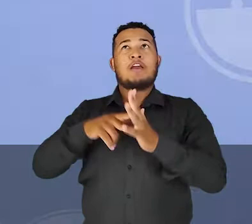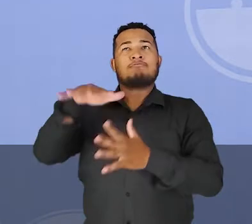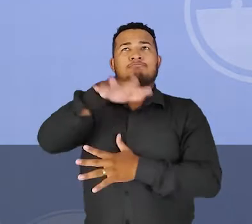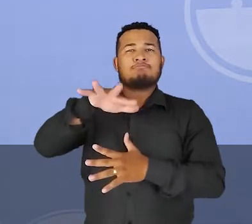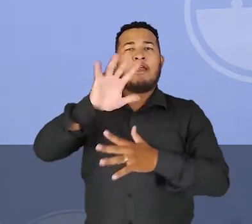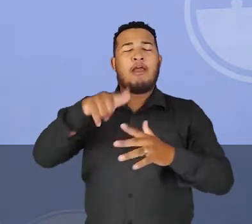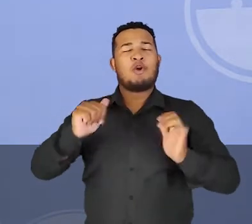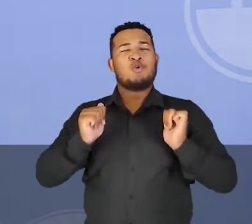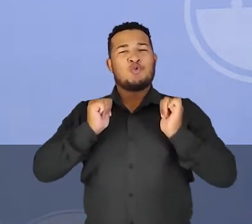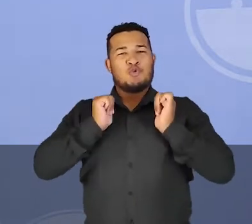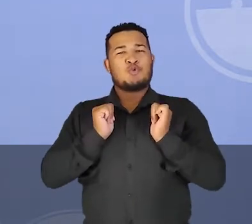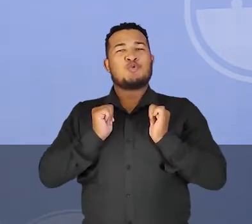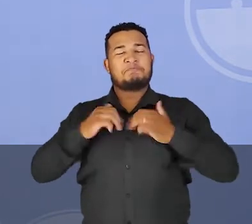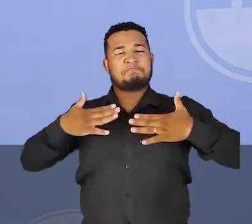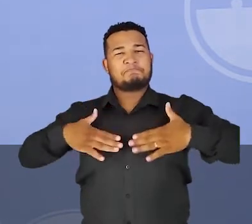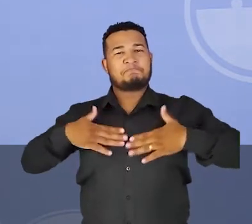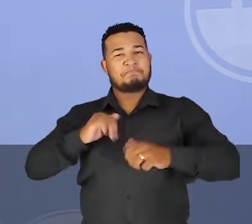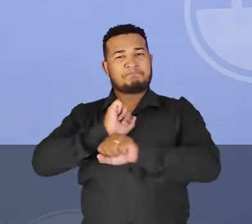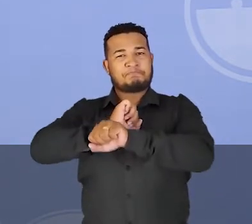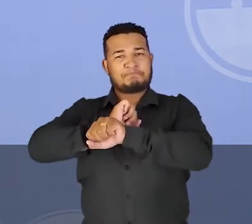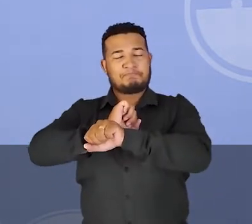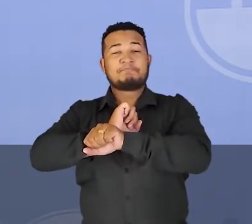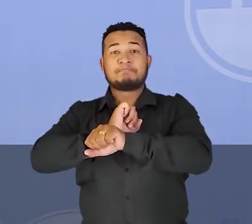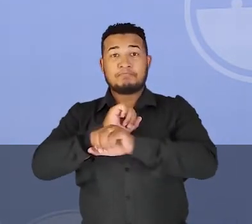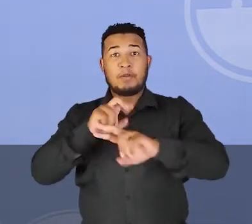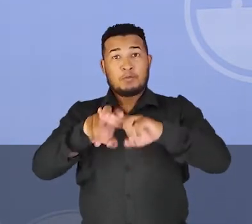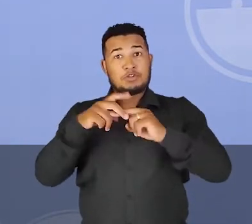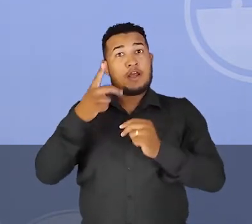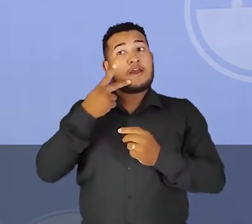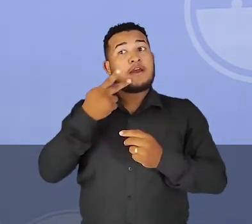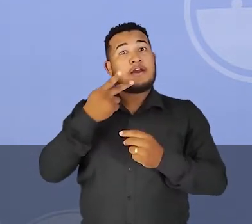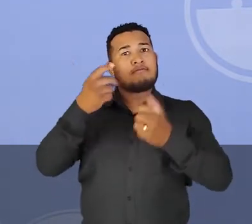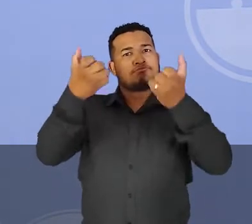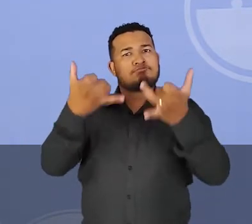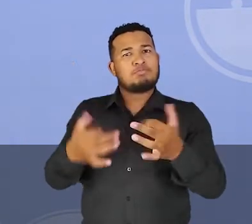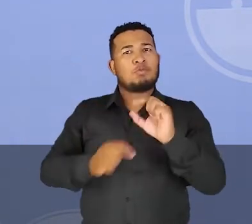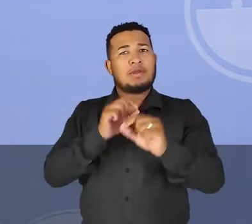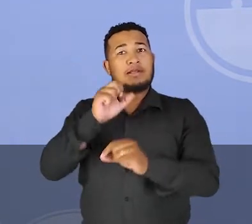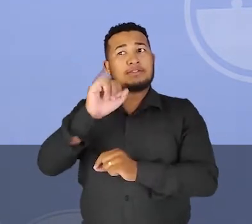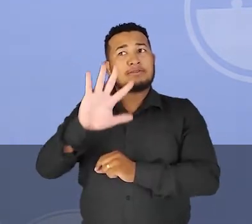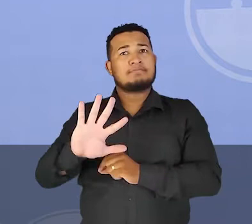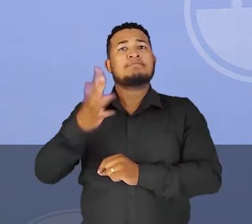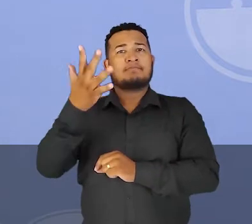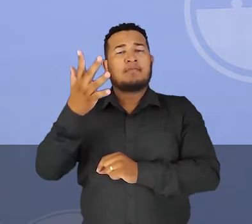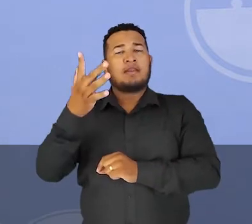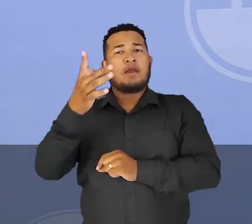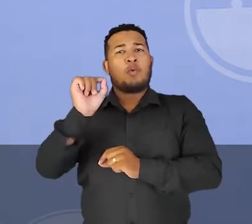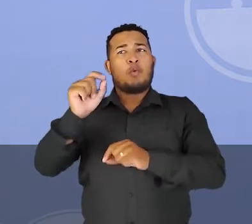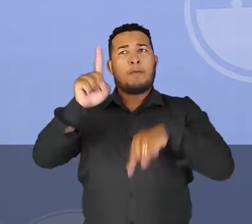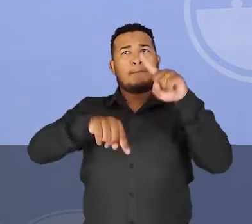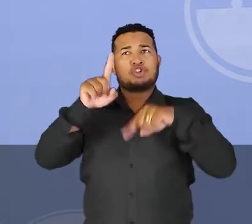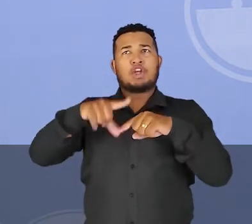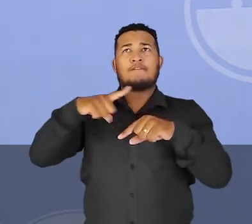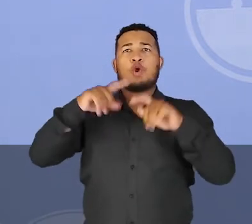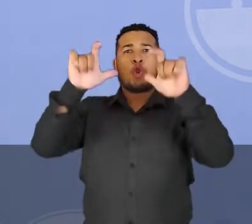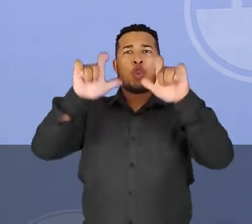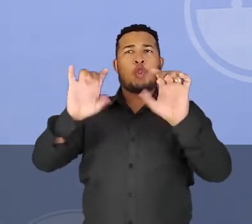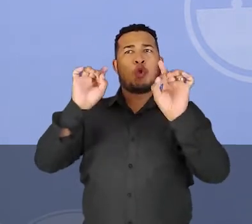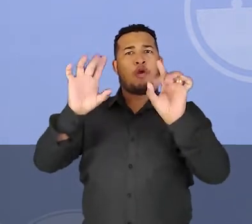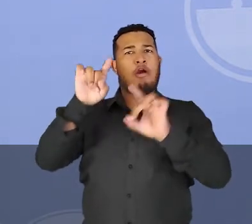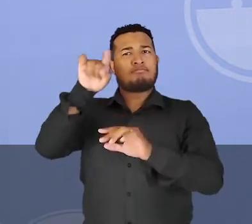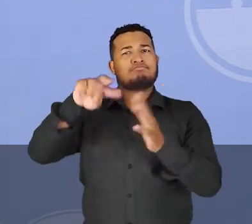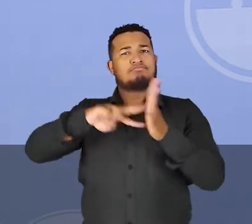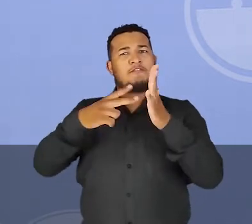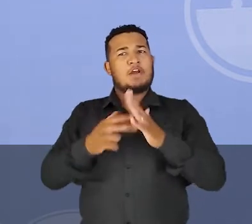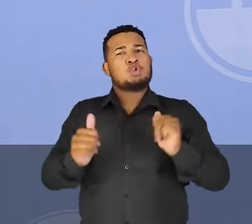repouso. Observe que ele disse que, caso o objeto estivesse no seu lugar natural, ele estaria em repouso.